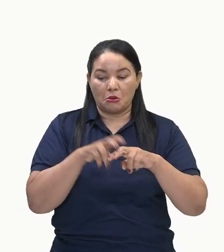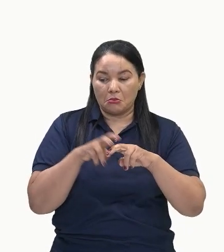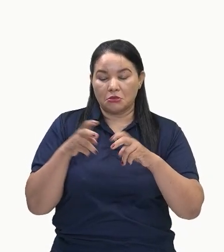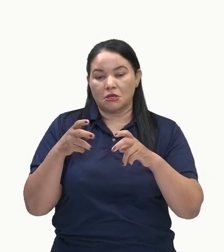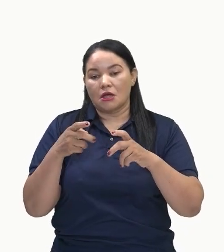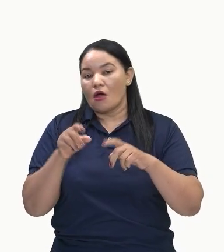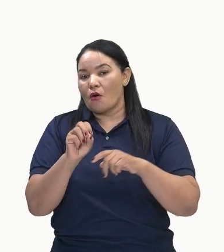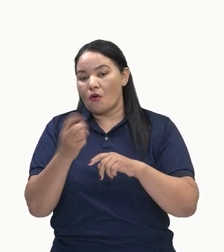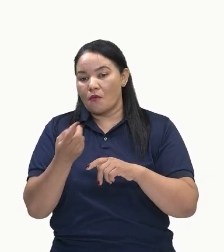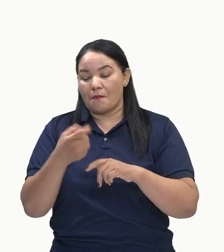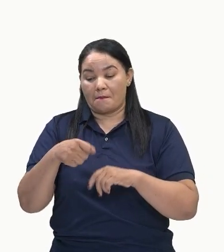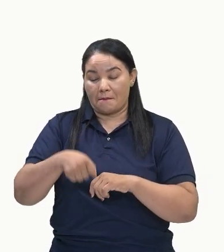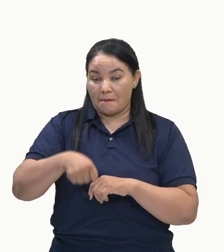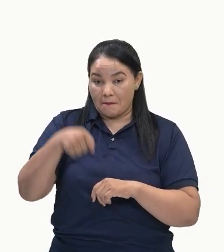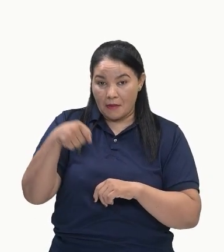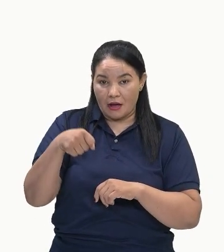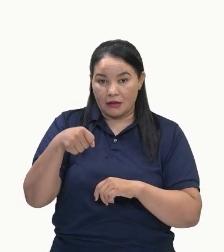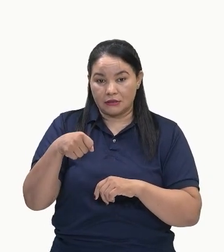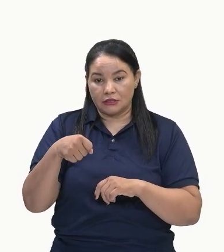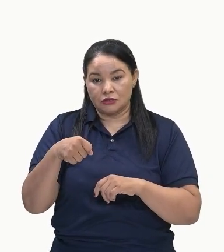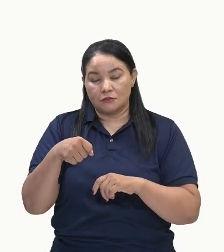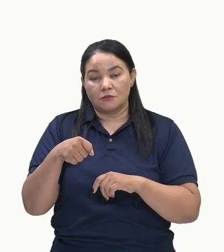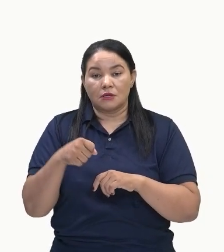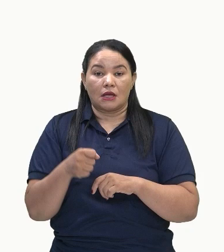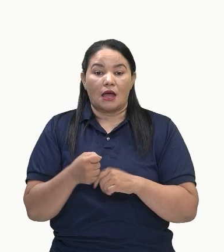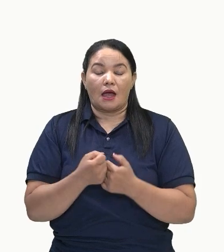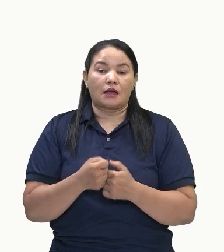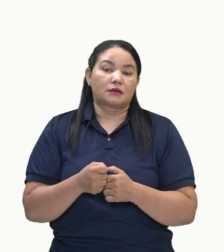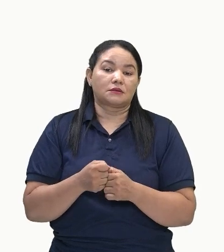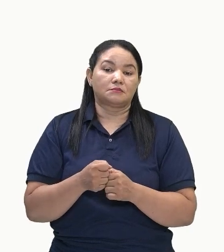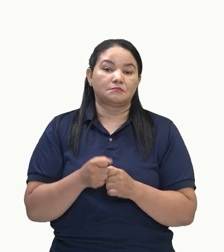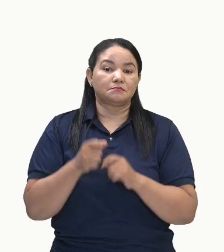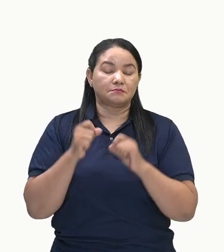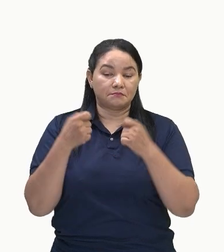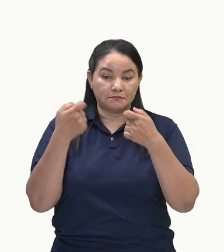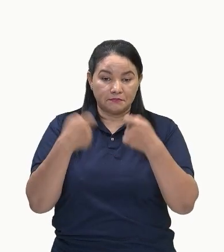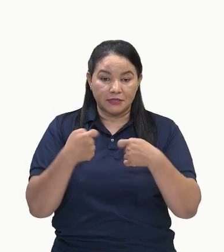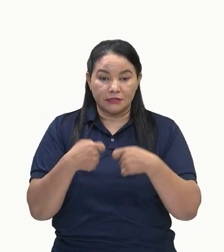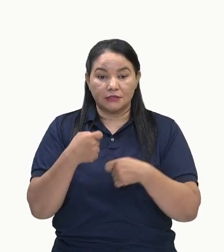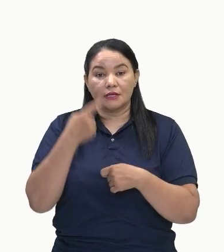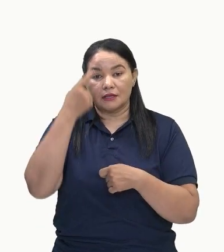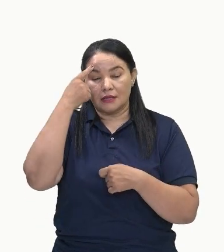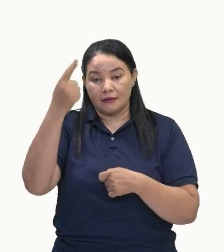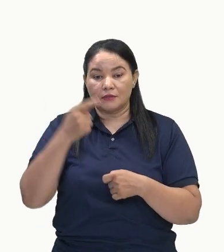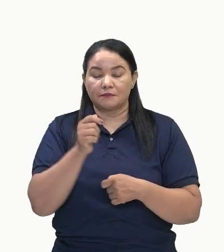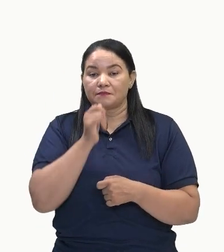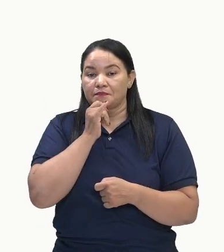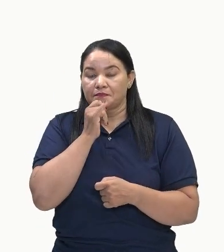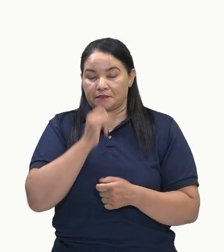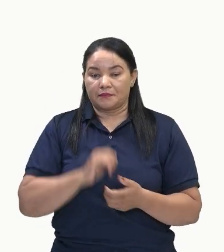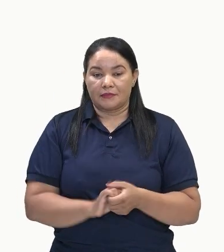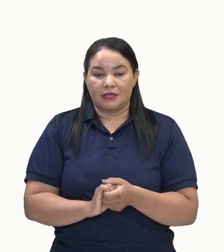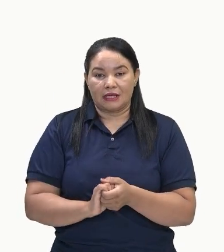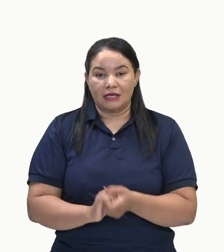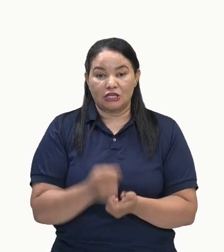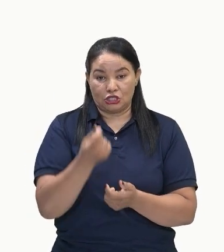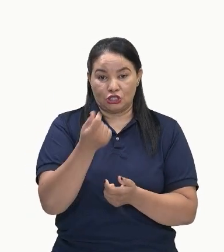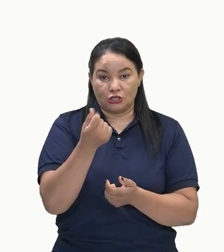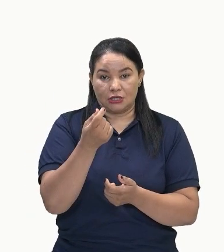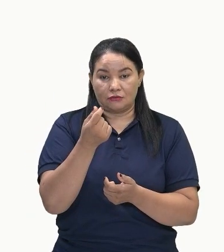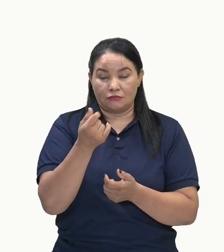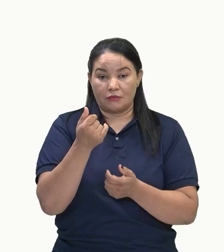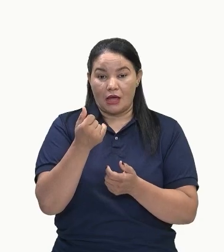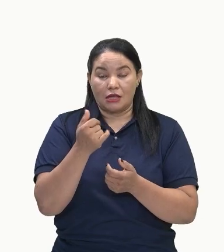malas, né? E dinheiro são incontáveis. Lembre-se que dinheiro é incontável como peça total. Aí se